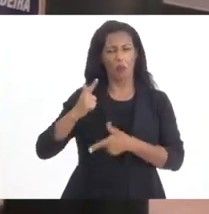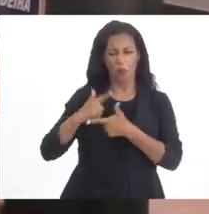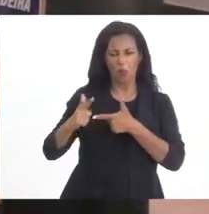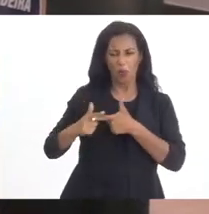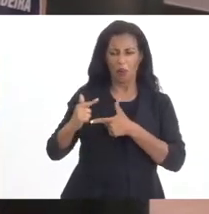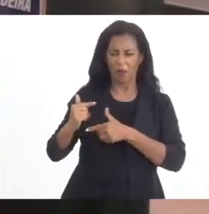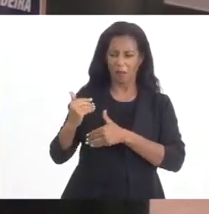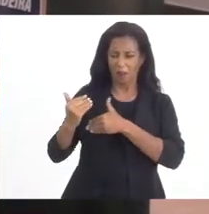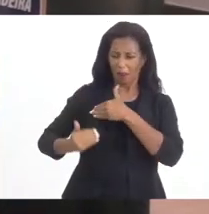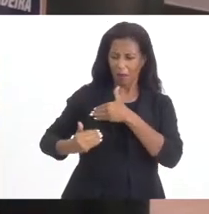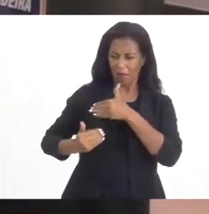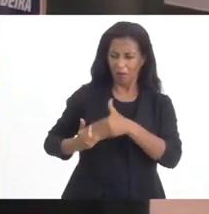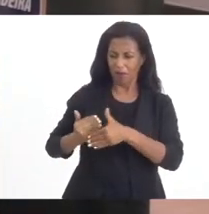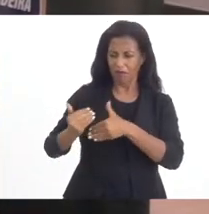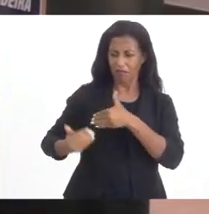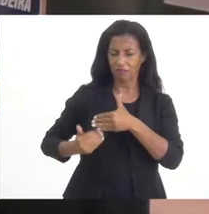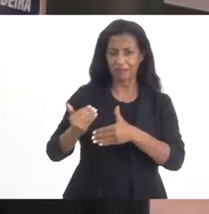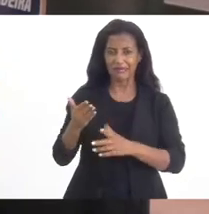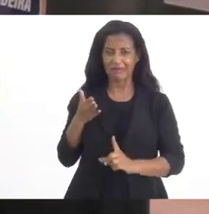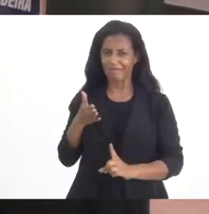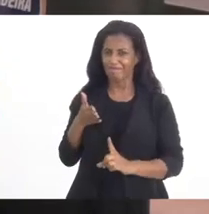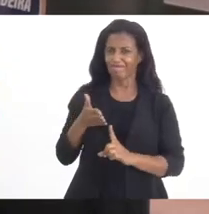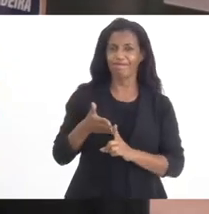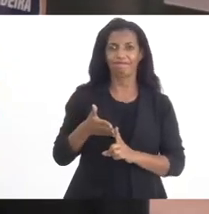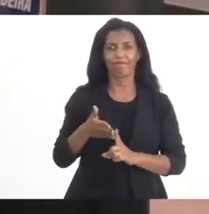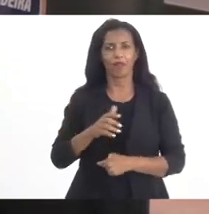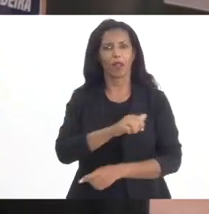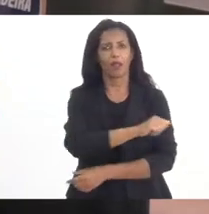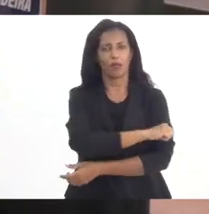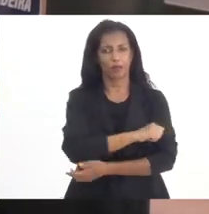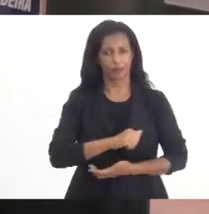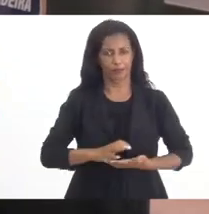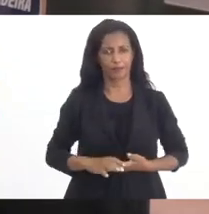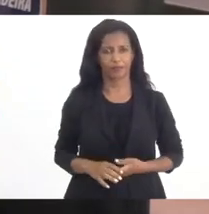problema, e isso afeta diretamente nos alunos.